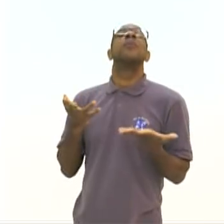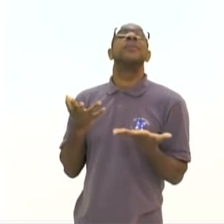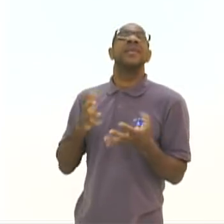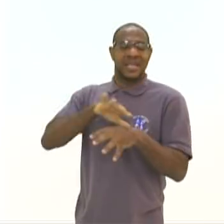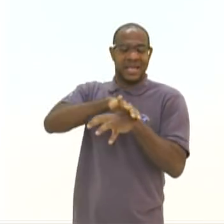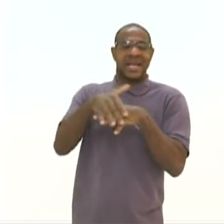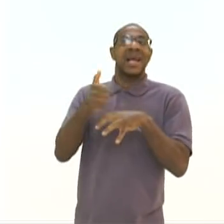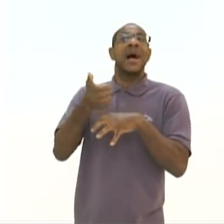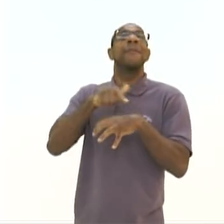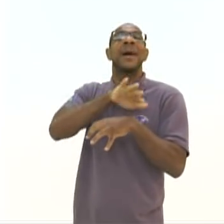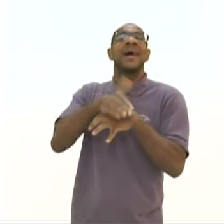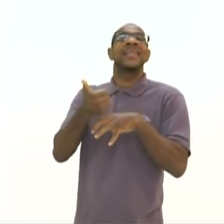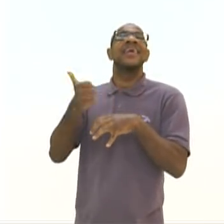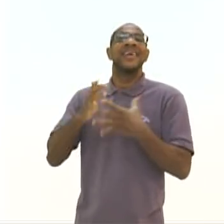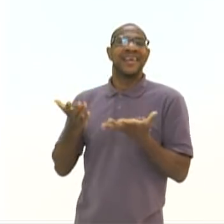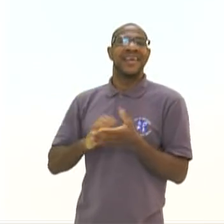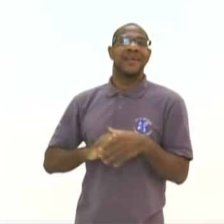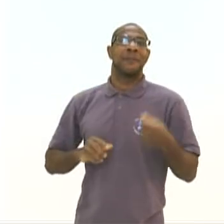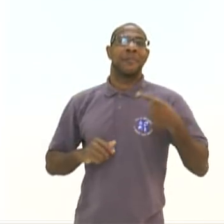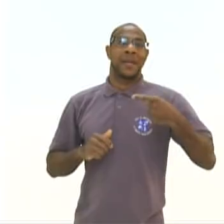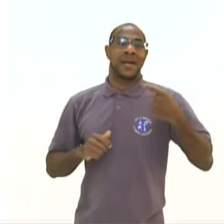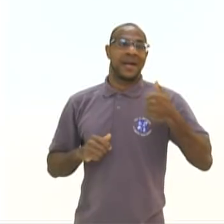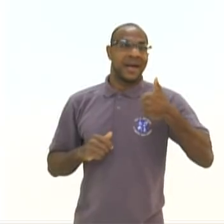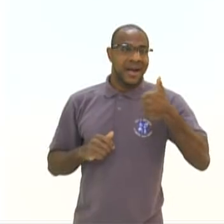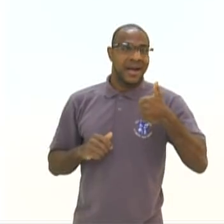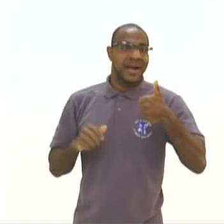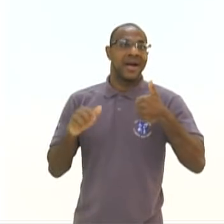camada? Letra A, troposfera?